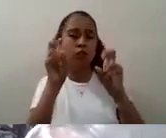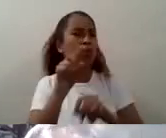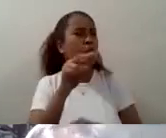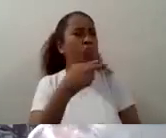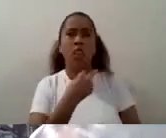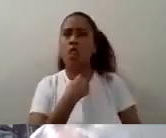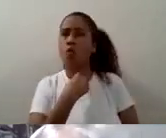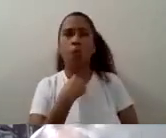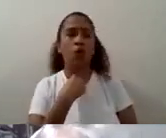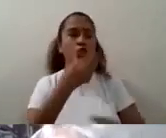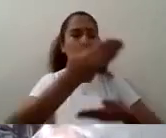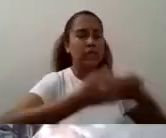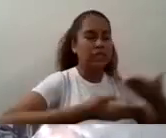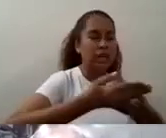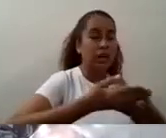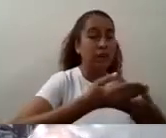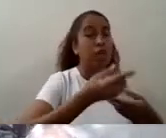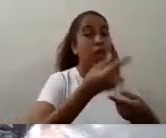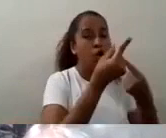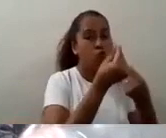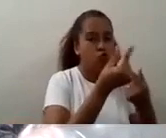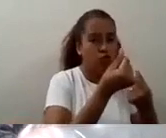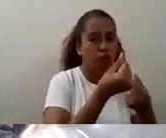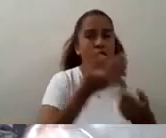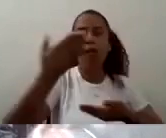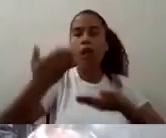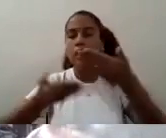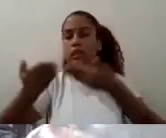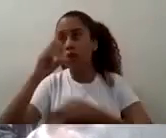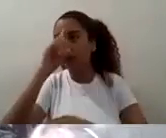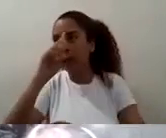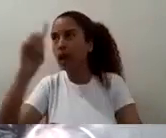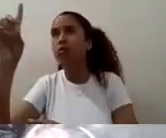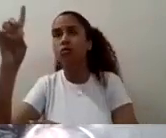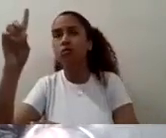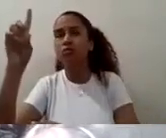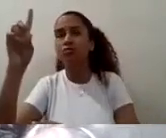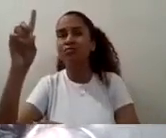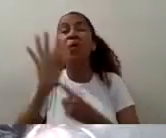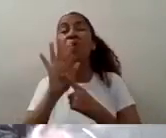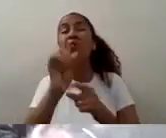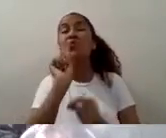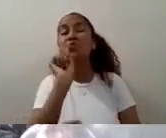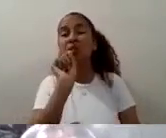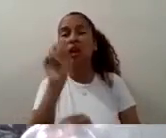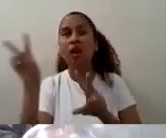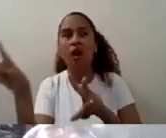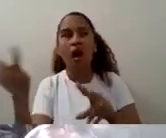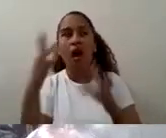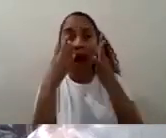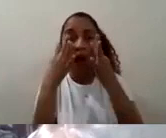Mateus 6:24, chamou a atenção para a idolatria do dinheiro que foi denunciada por